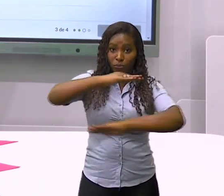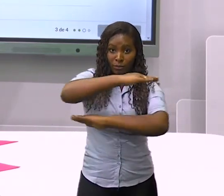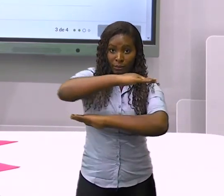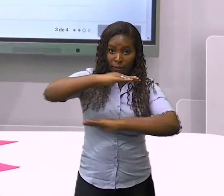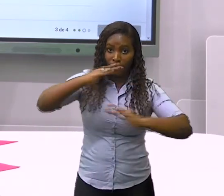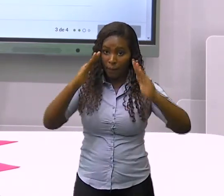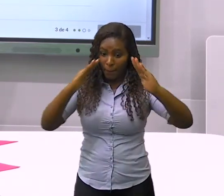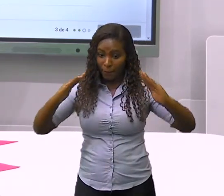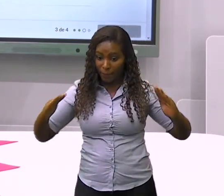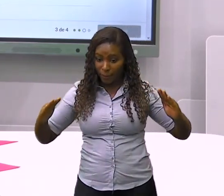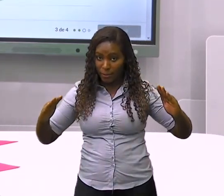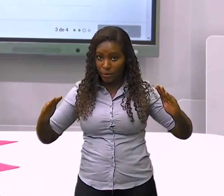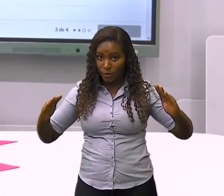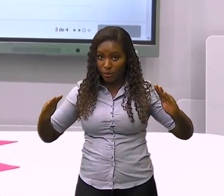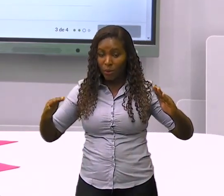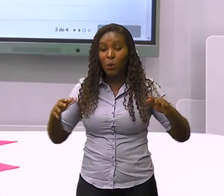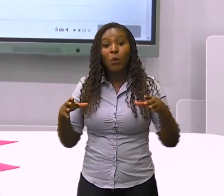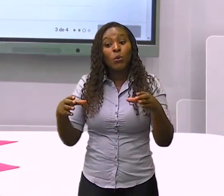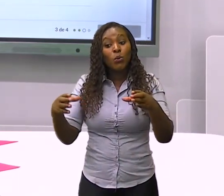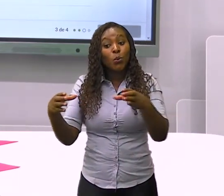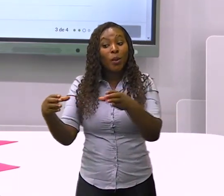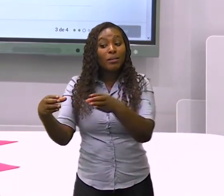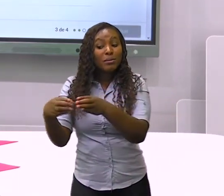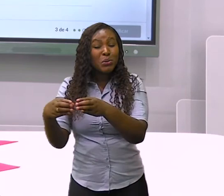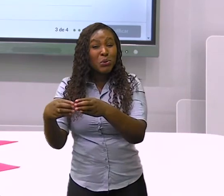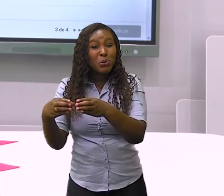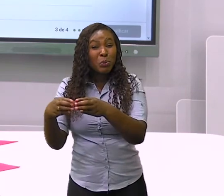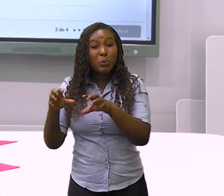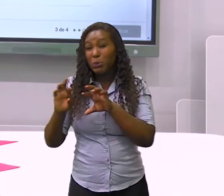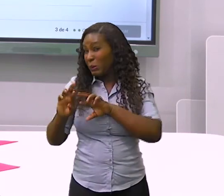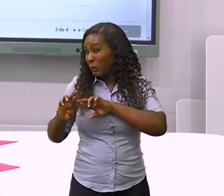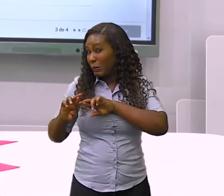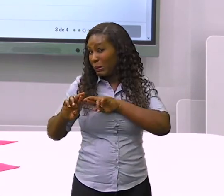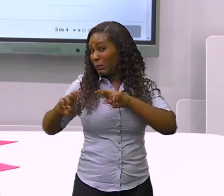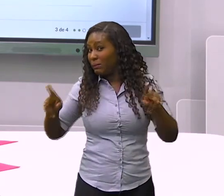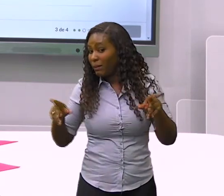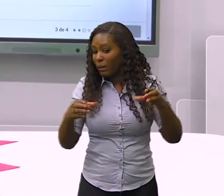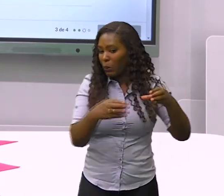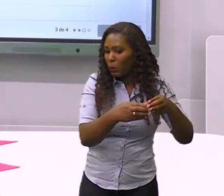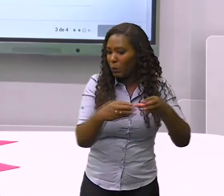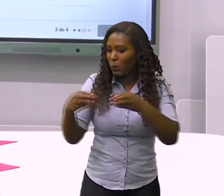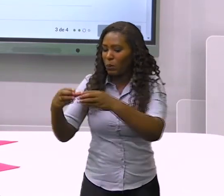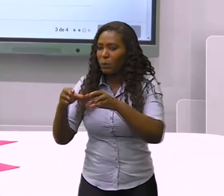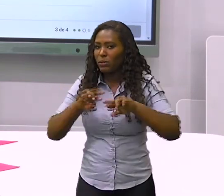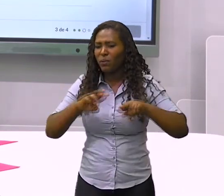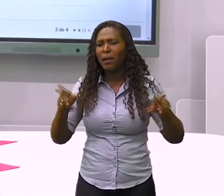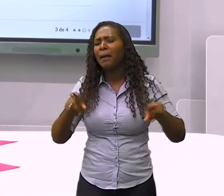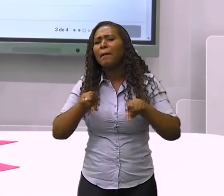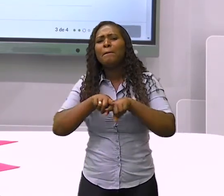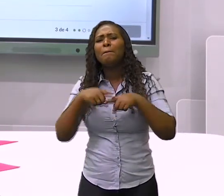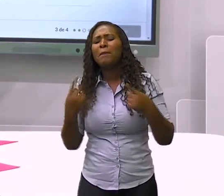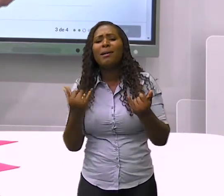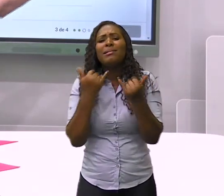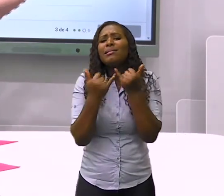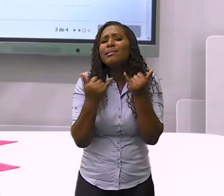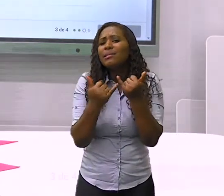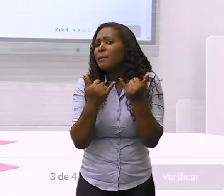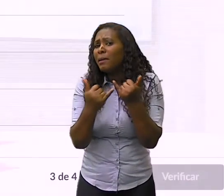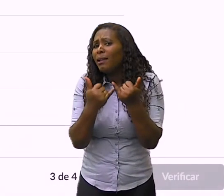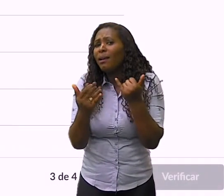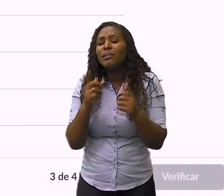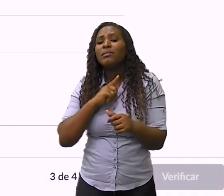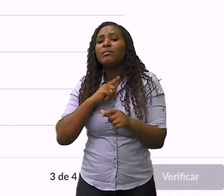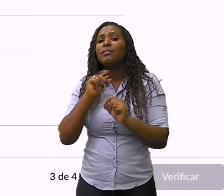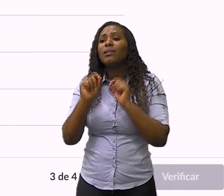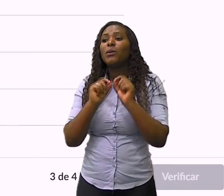né, totalmente de grupos diferentes. Então, o que tem em comum? Né? O que essas imagens podem ter em comum?